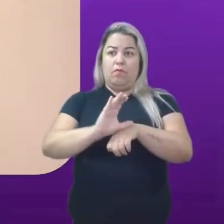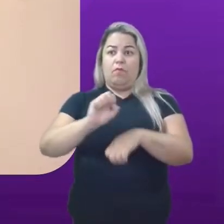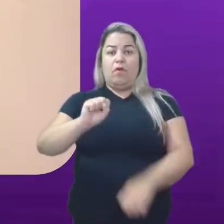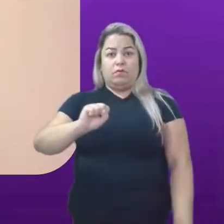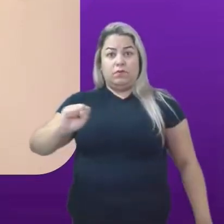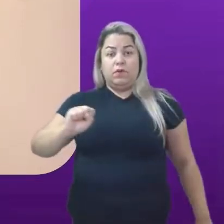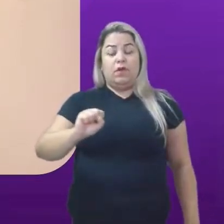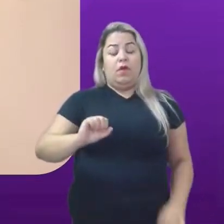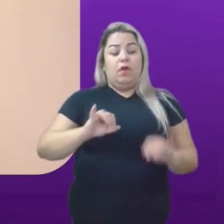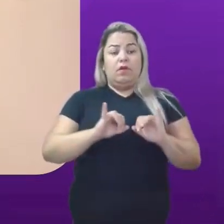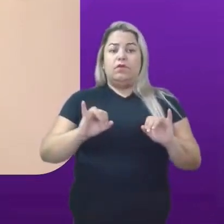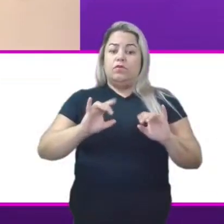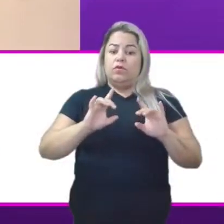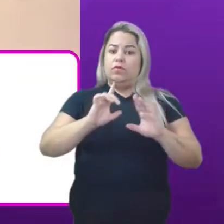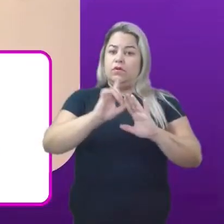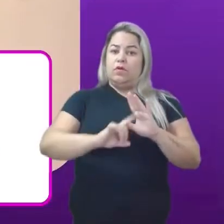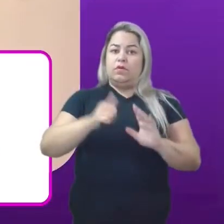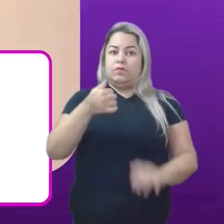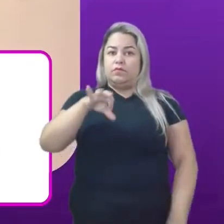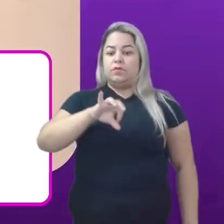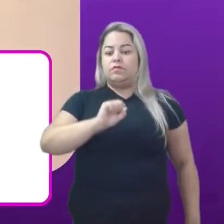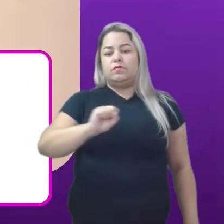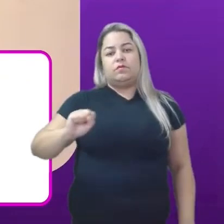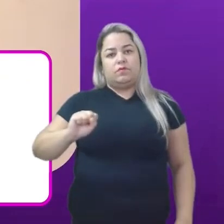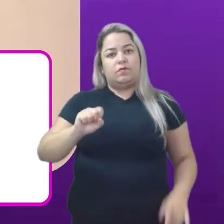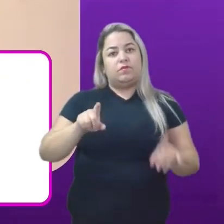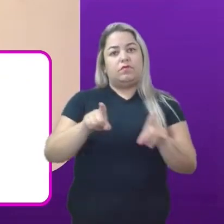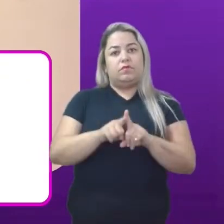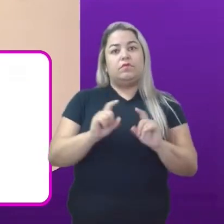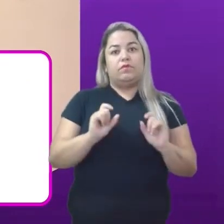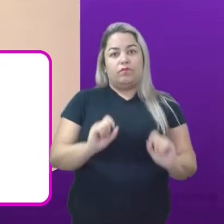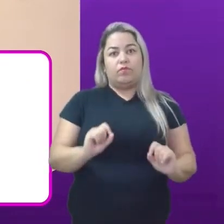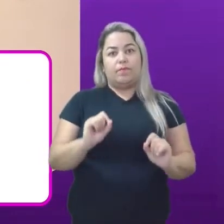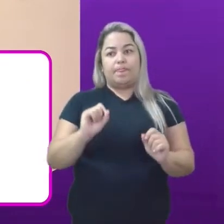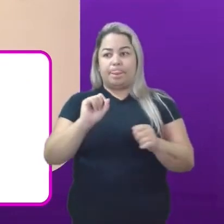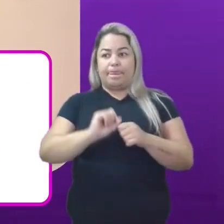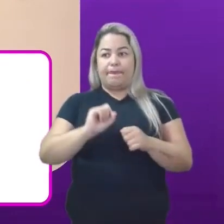Direitos Humanos, né, de 1988. Ele foi promulgado e foi